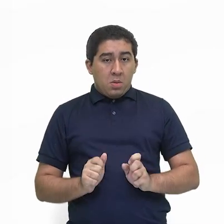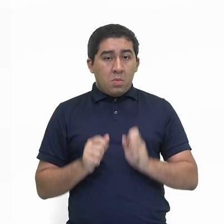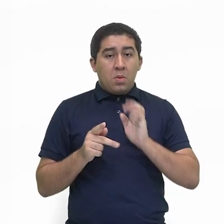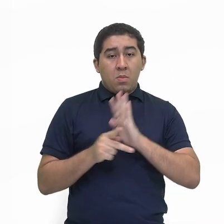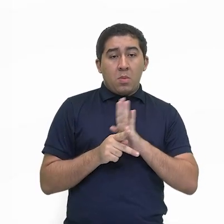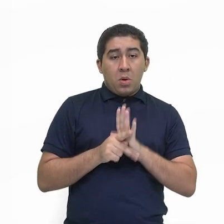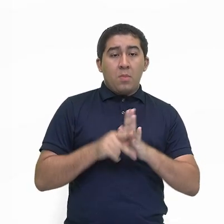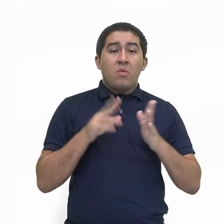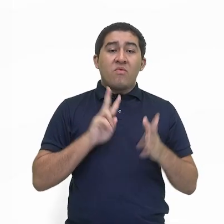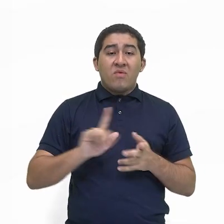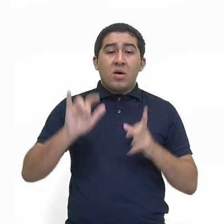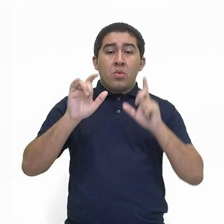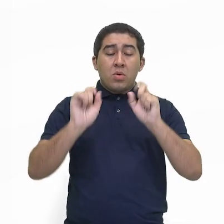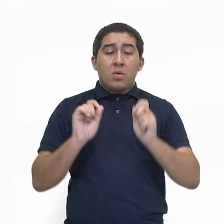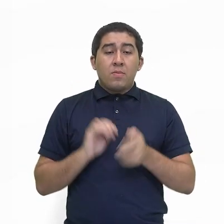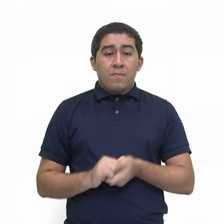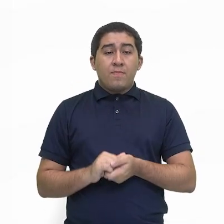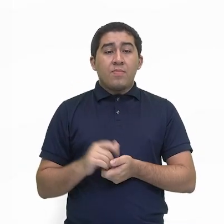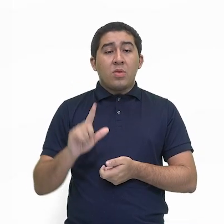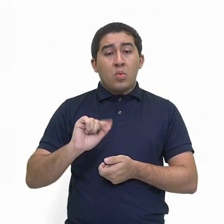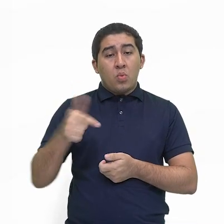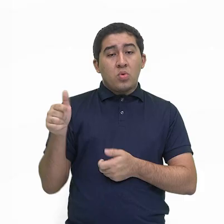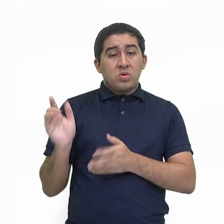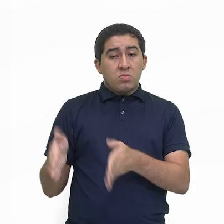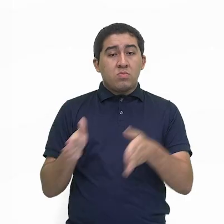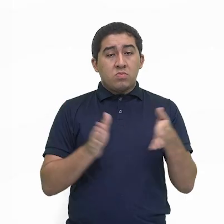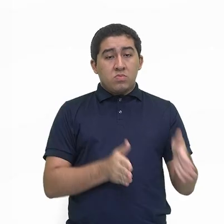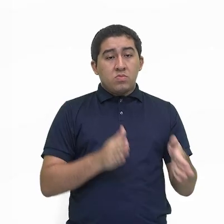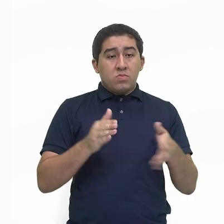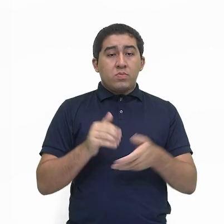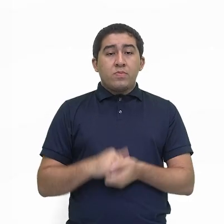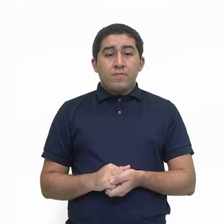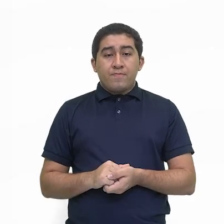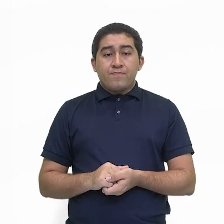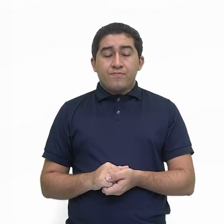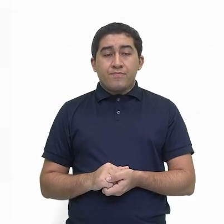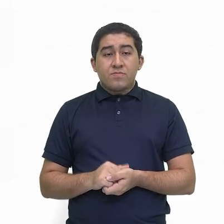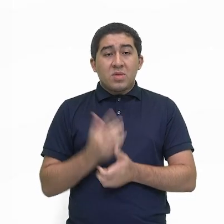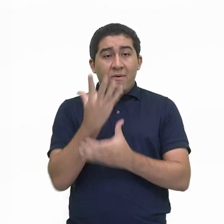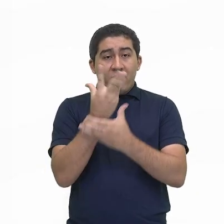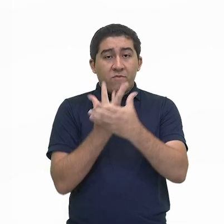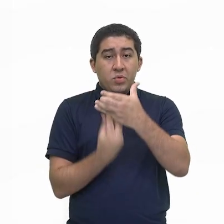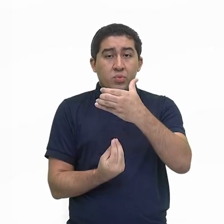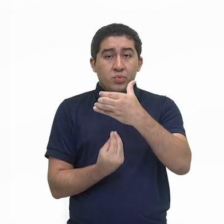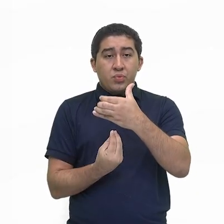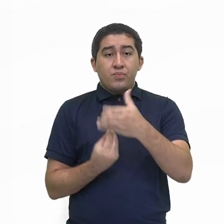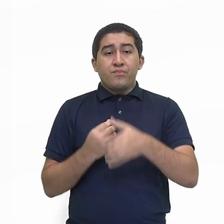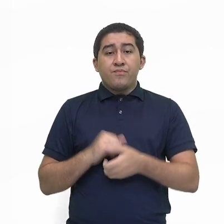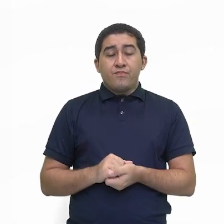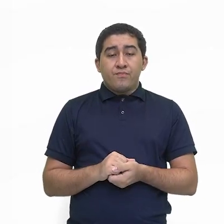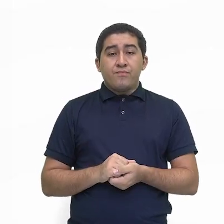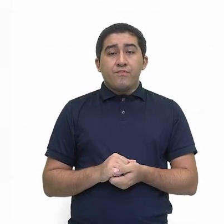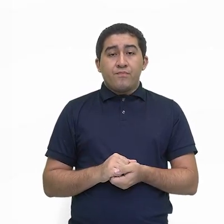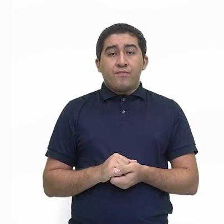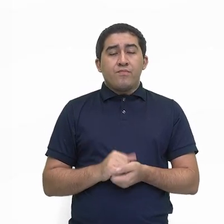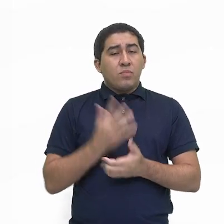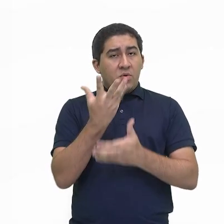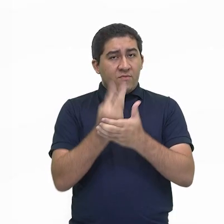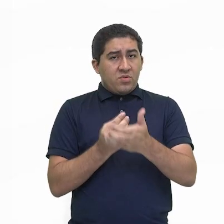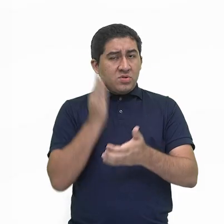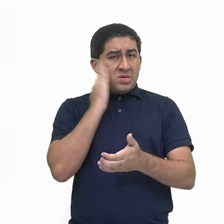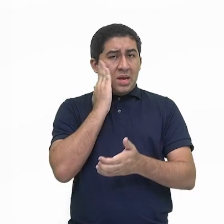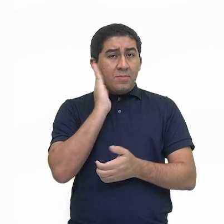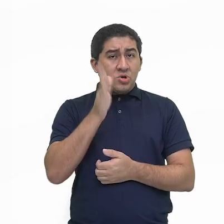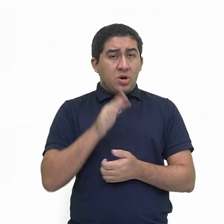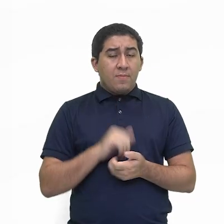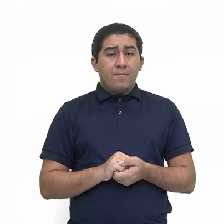contaminantes sólidos, pode passar pelas etapas seguintes, que é a filtragem. Filtragem a gente já sabe como